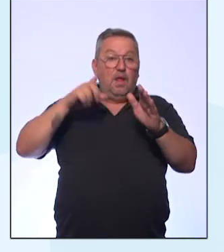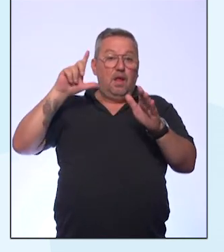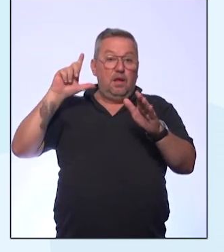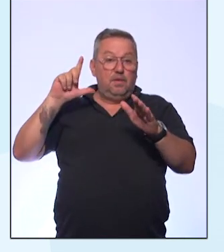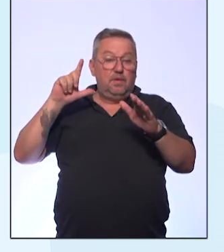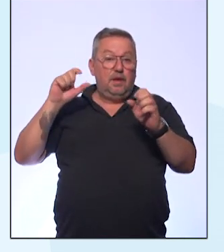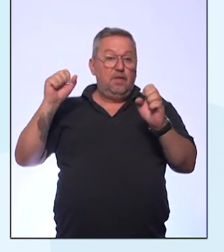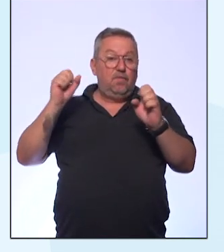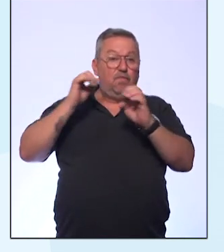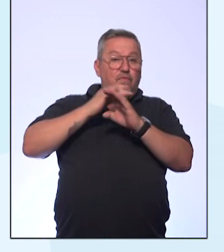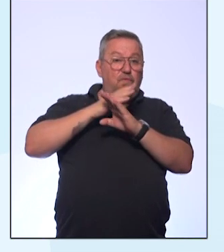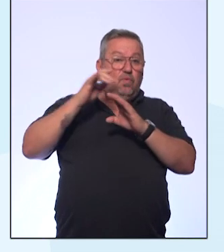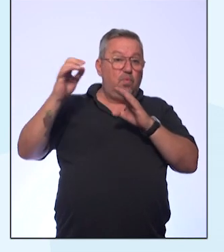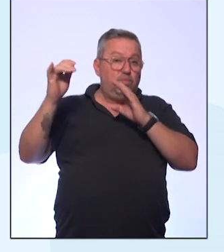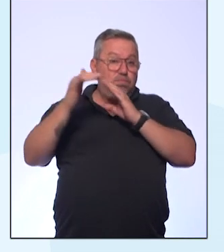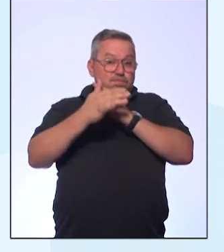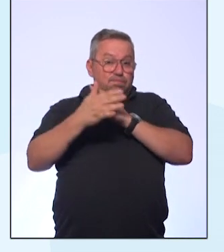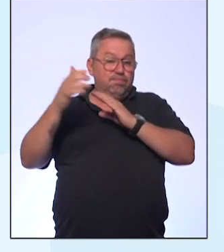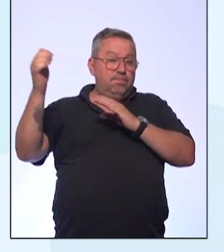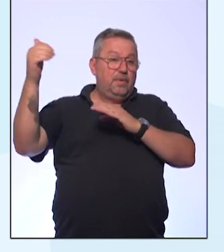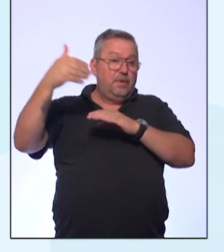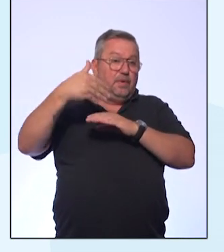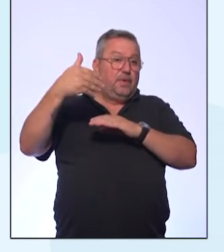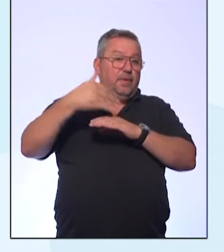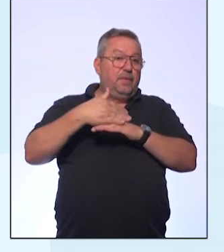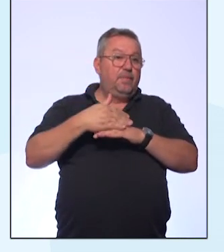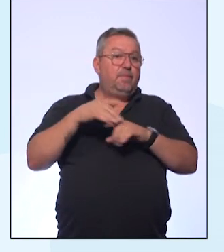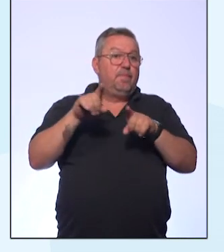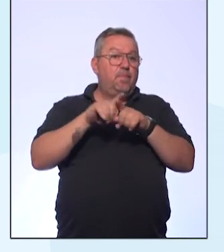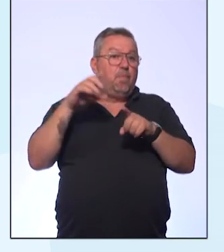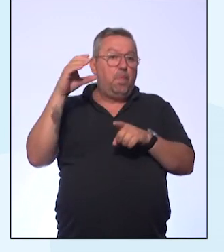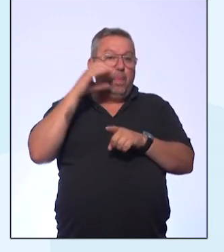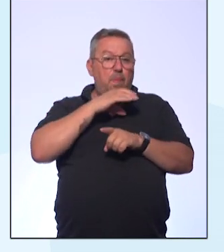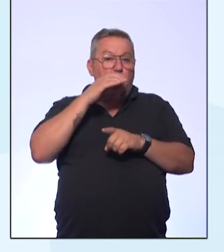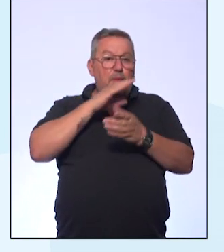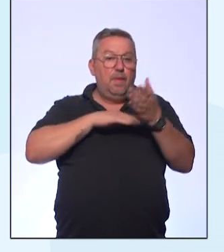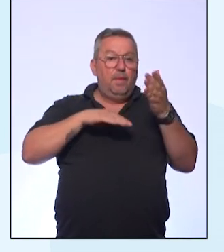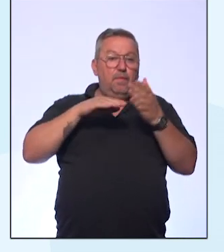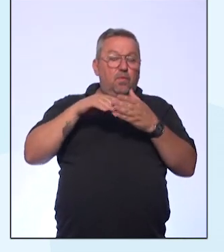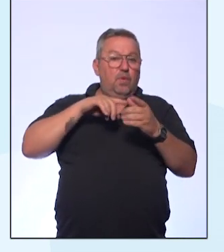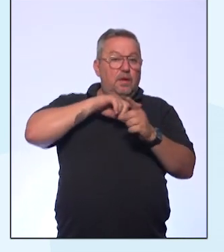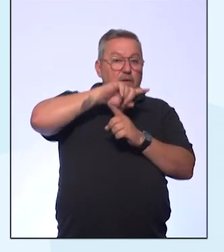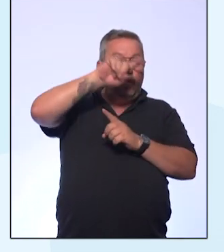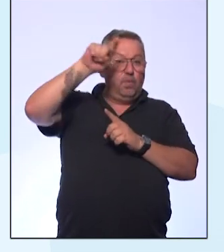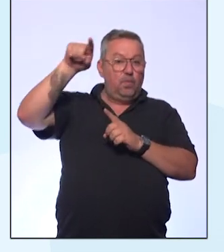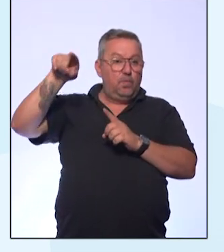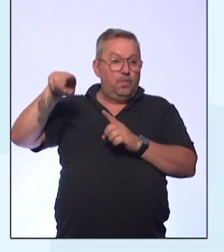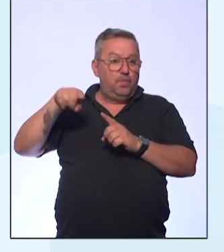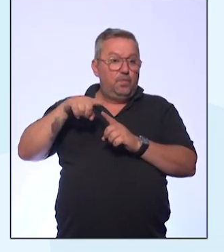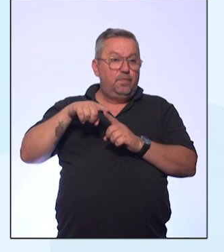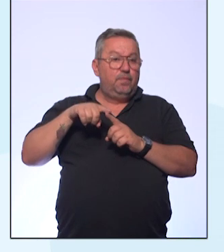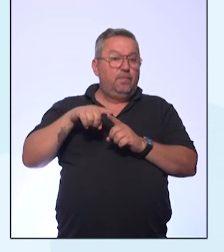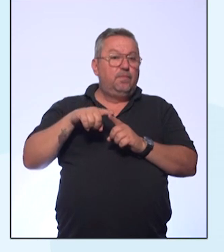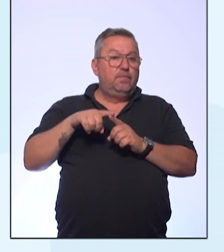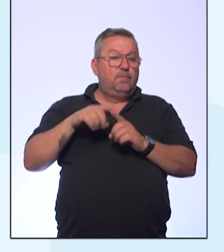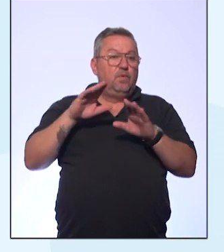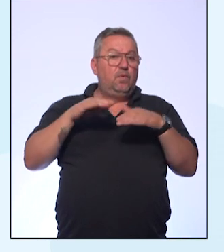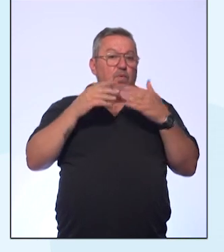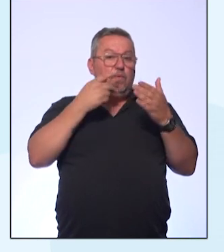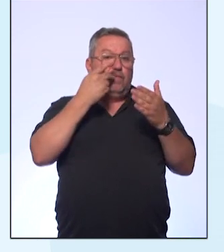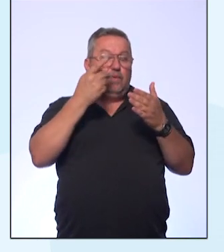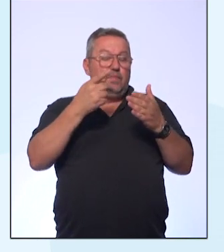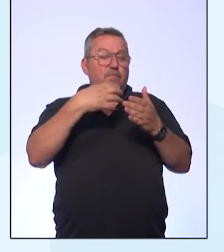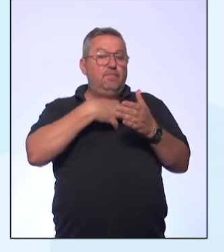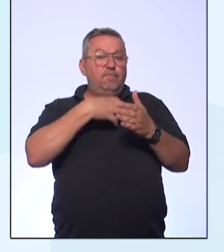esses fluxos internacionais, né? A aceleração de todas as formas de circulação, e quando nós falamos